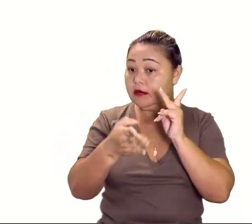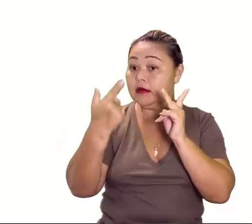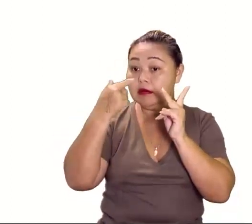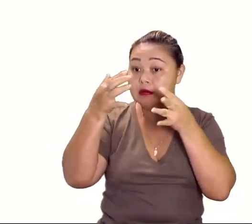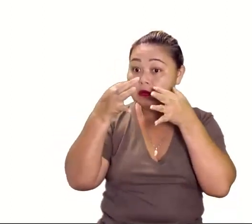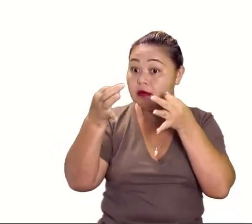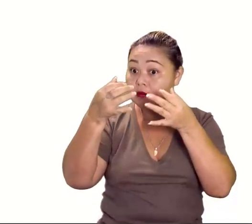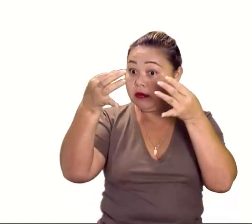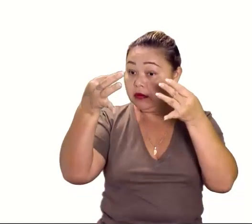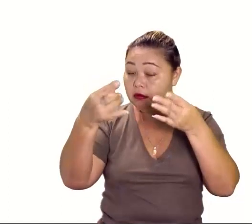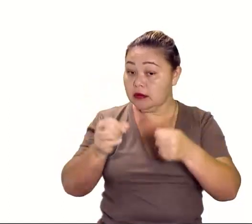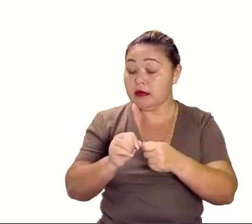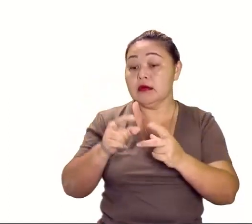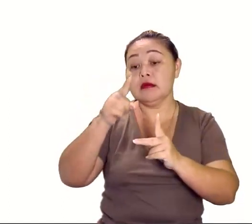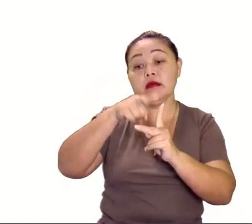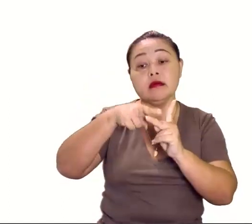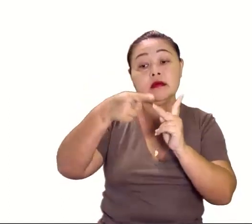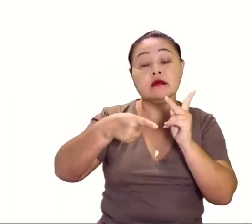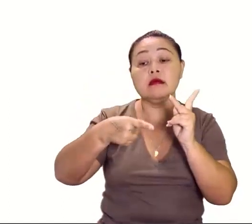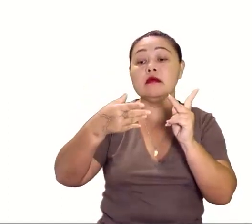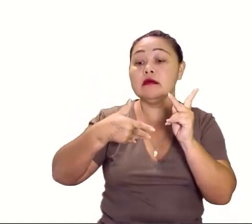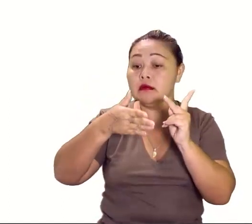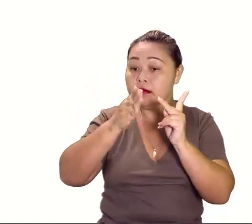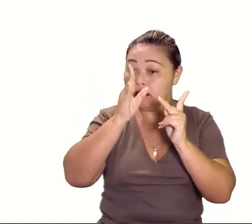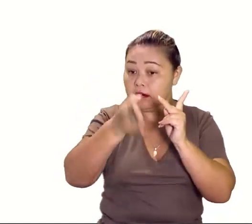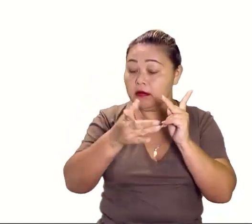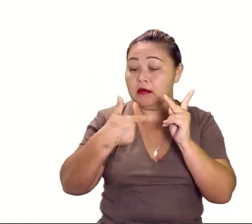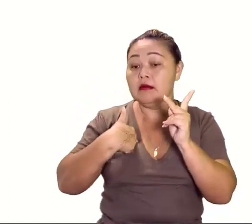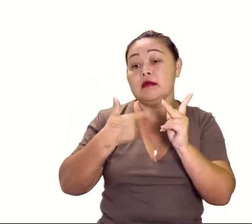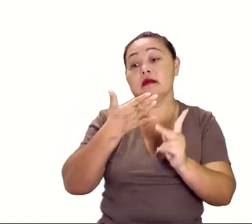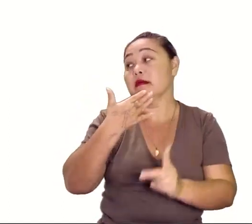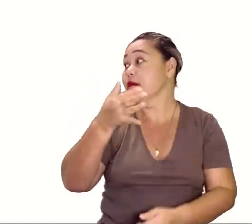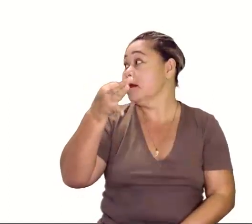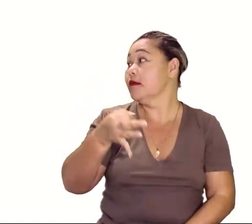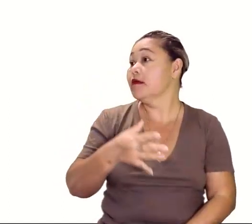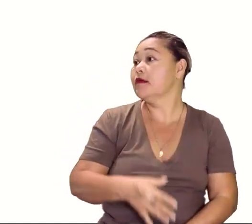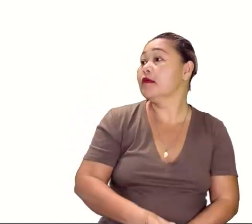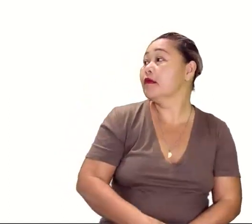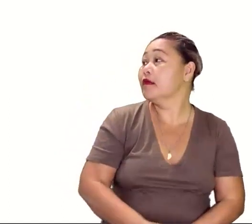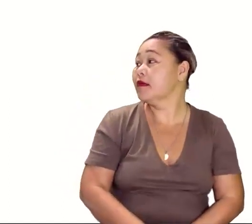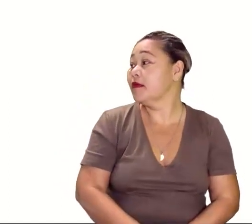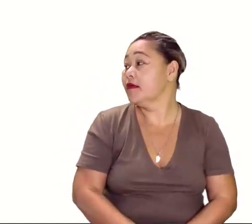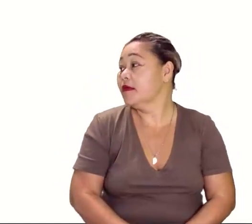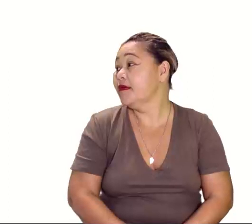nesse detalhezinho, que se for raiz exata, a tendência de estar certo é bem grande, né?